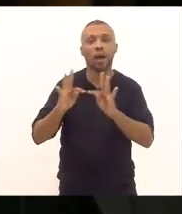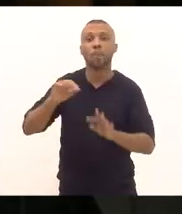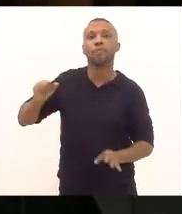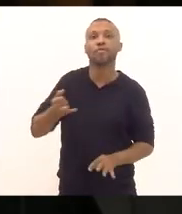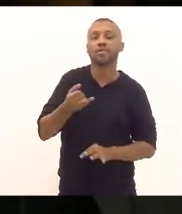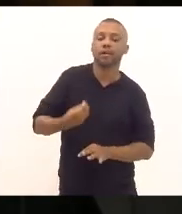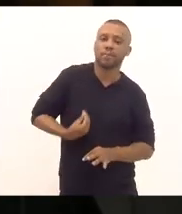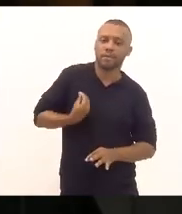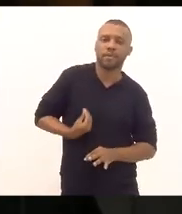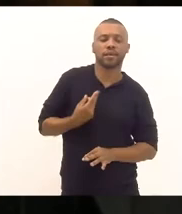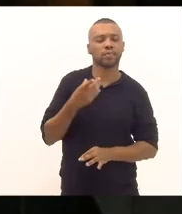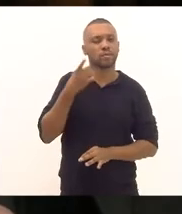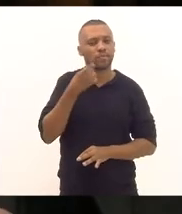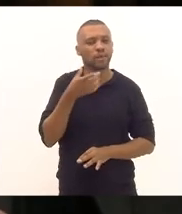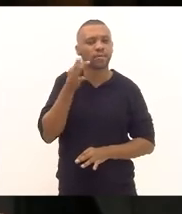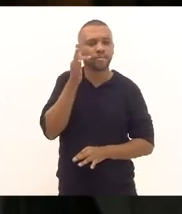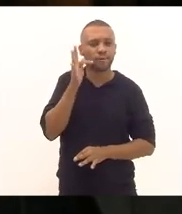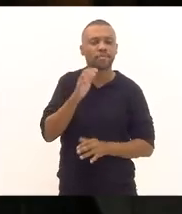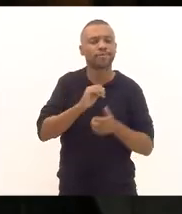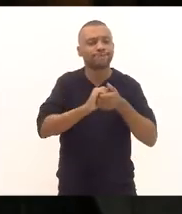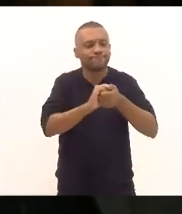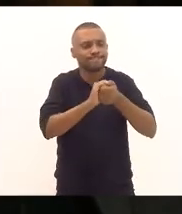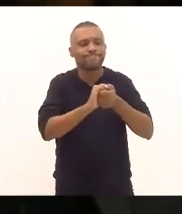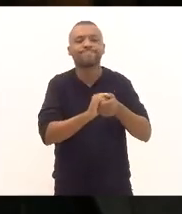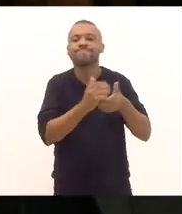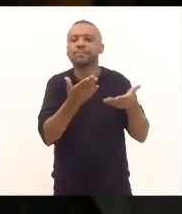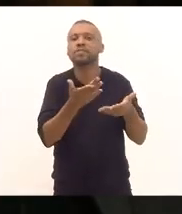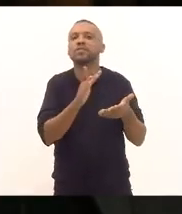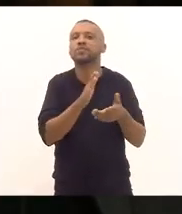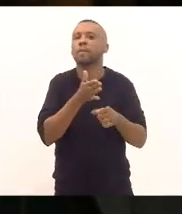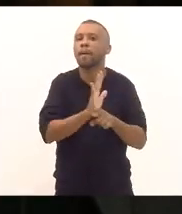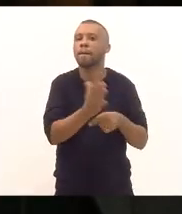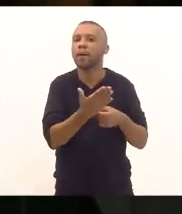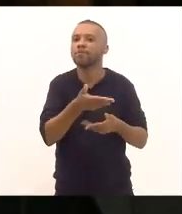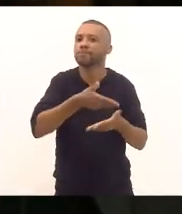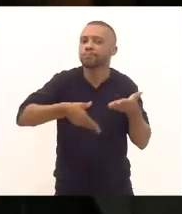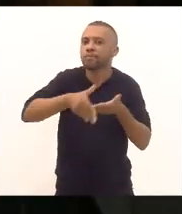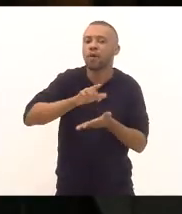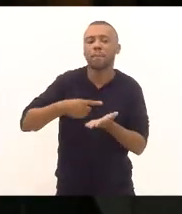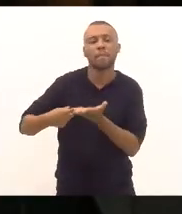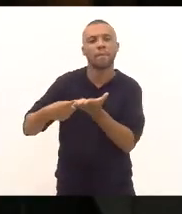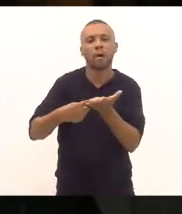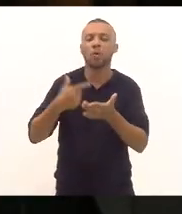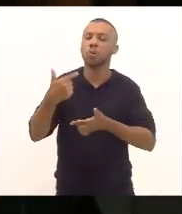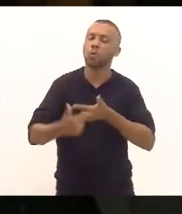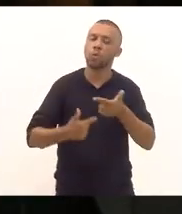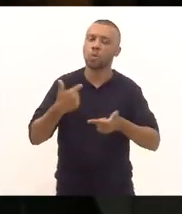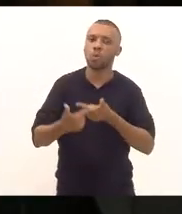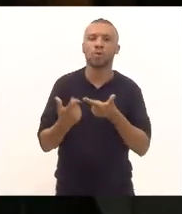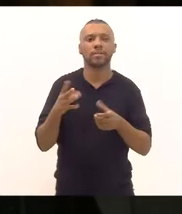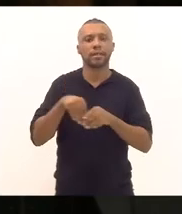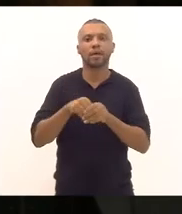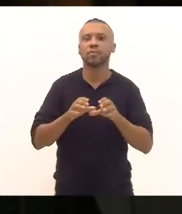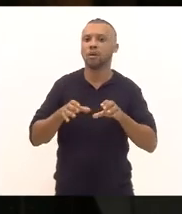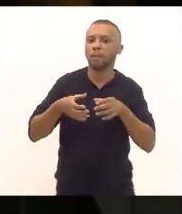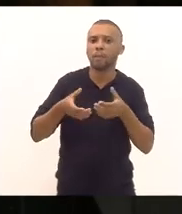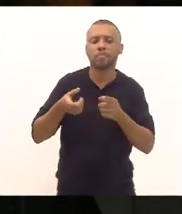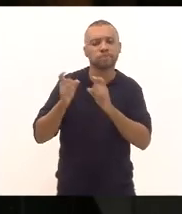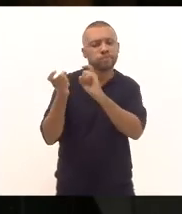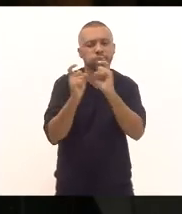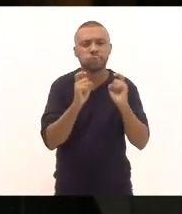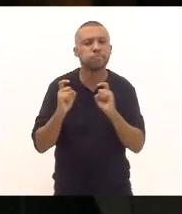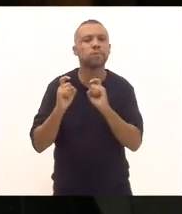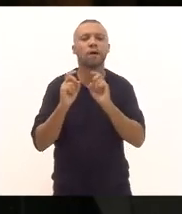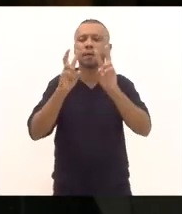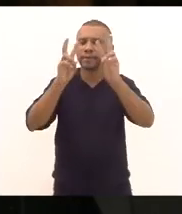presença do deputado Flávio serafini para saldar essa cooperação essa articulação intensa das nossas comissões com pautas